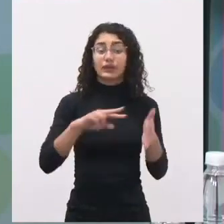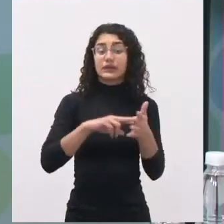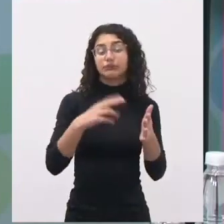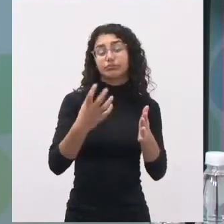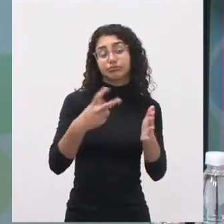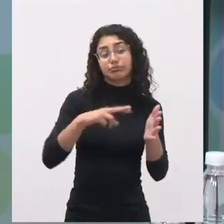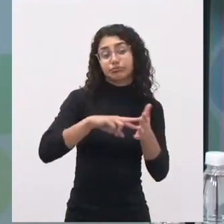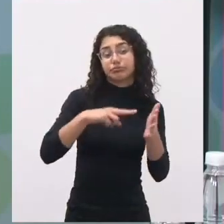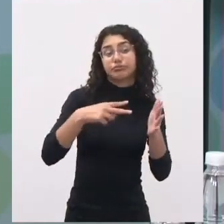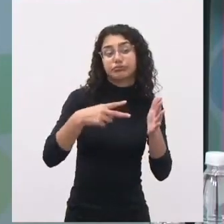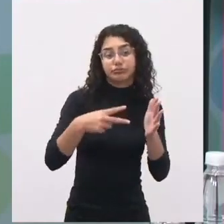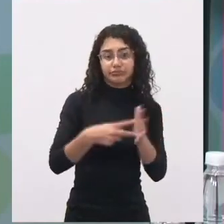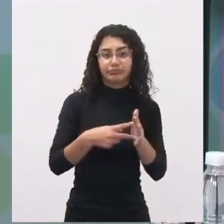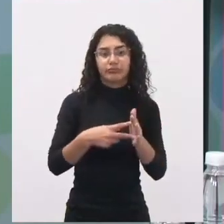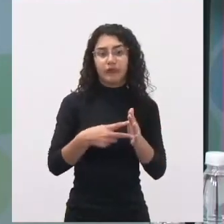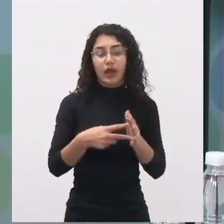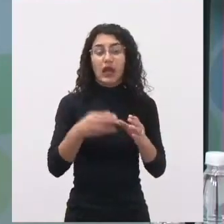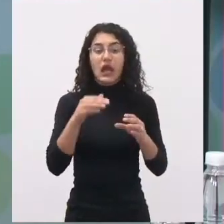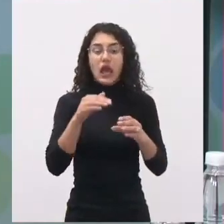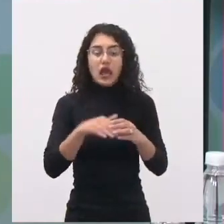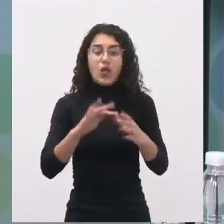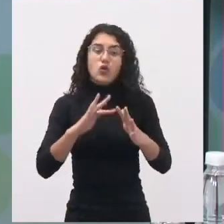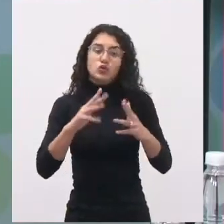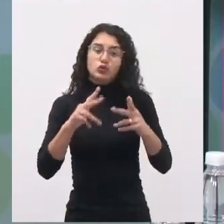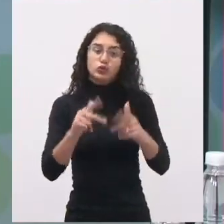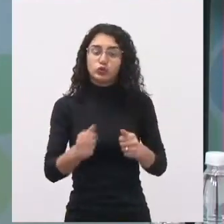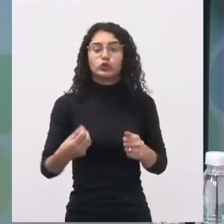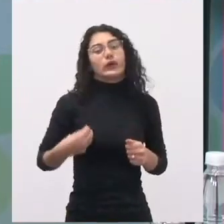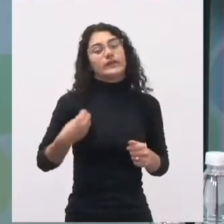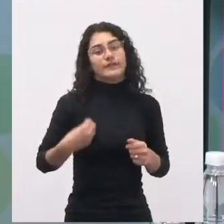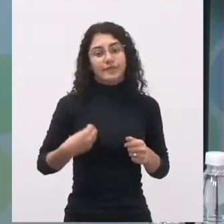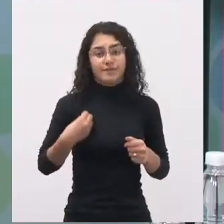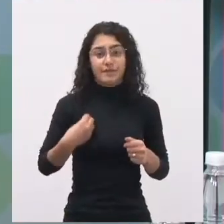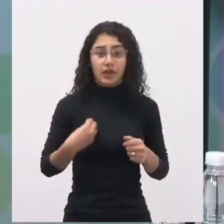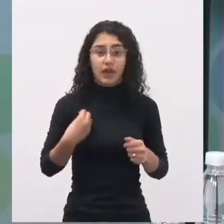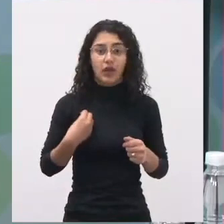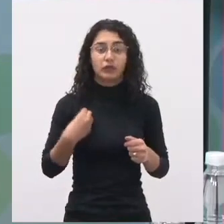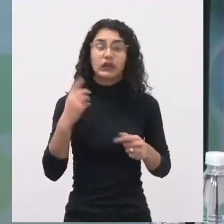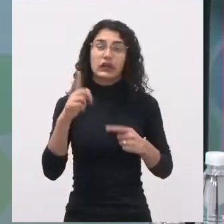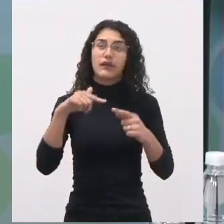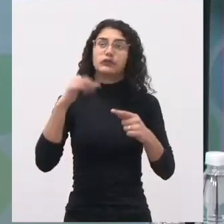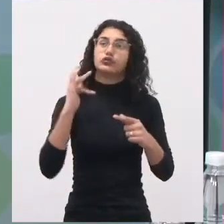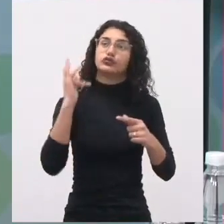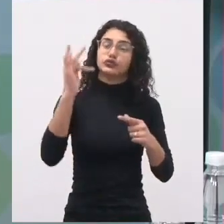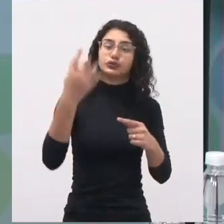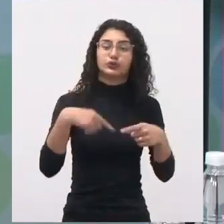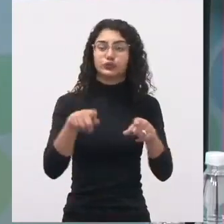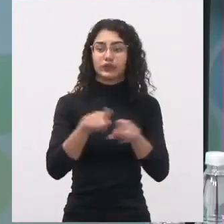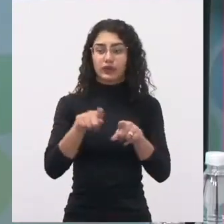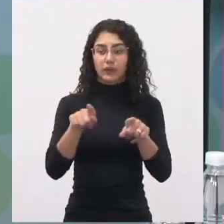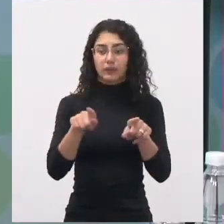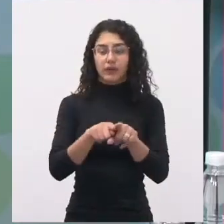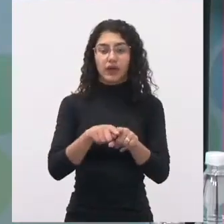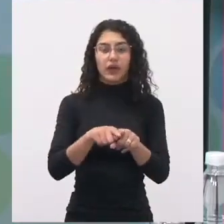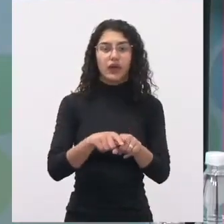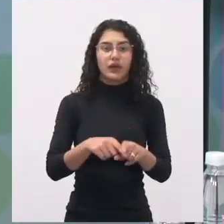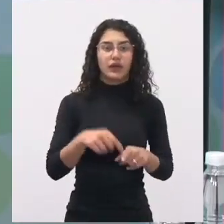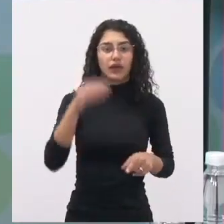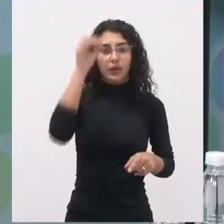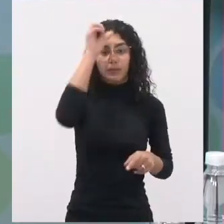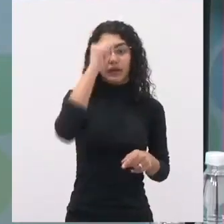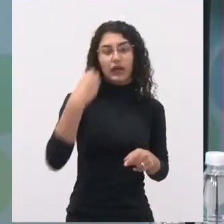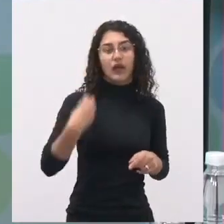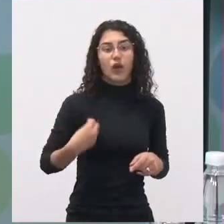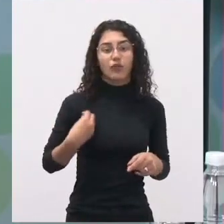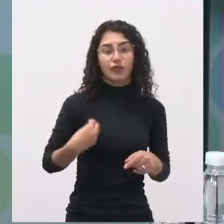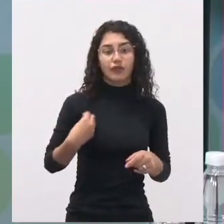né? Dentro de tudo isso que a gente passou, que a gente está passando, que a gente ainda vai passar, esse aprender a conviver